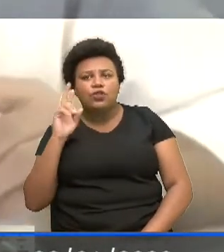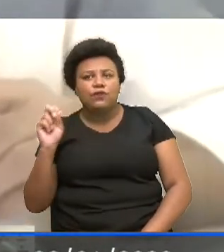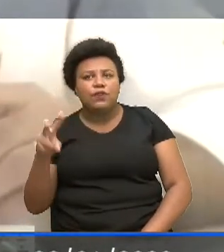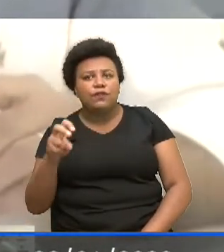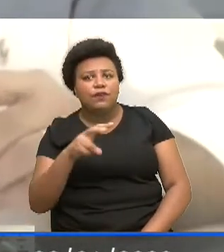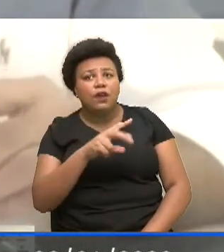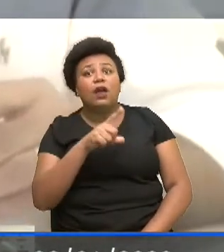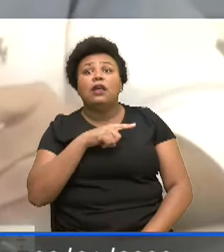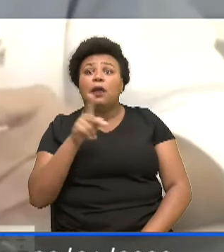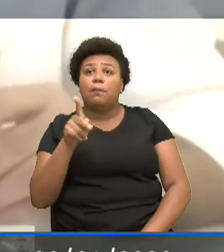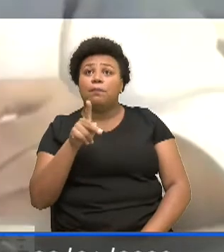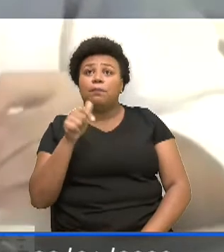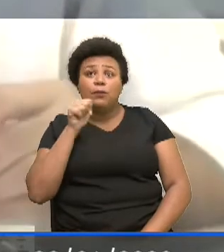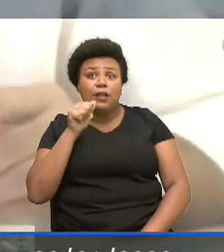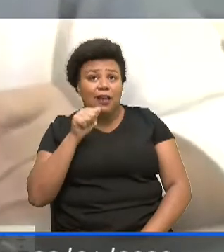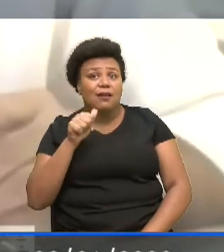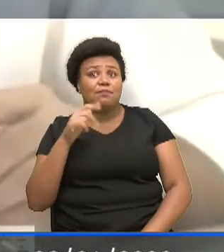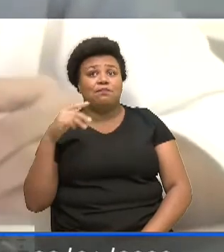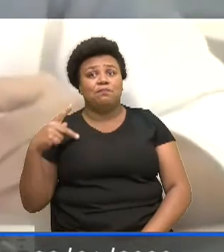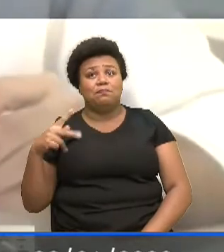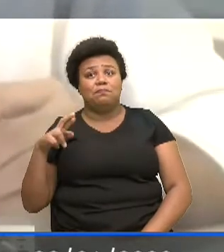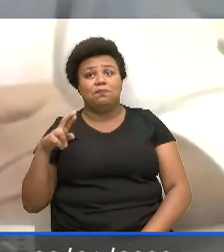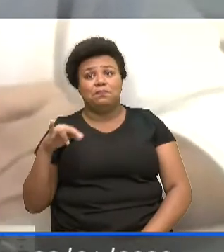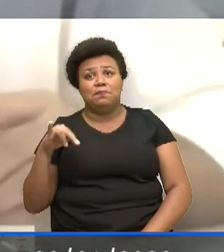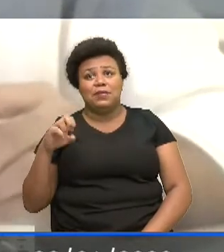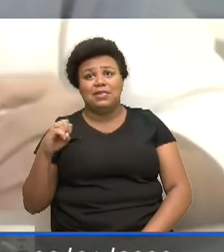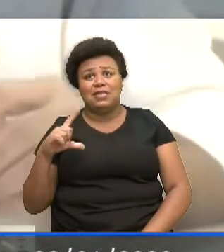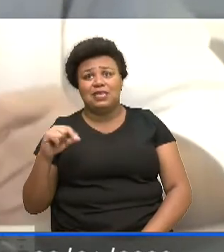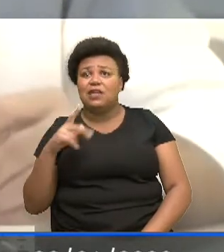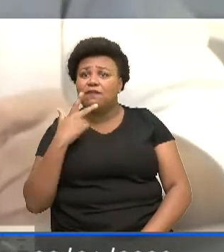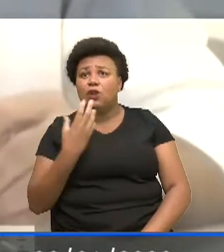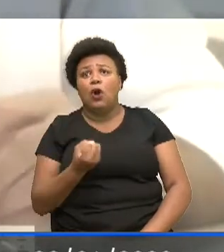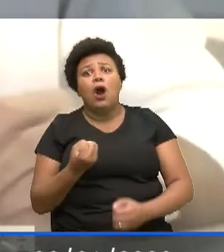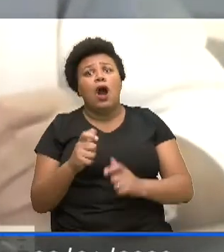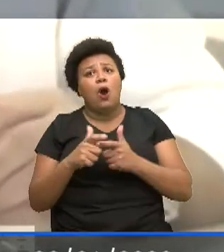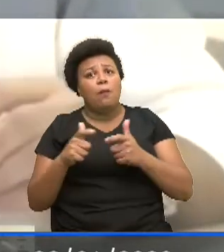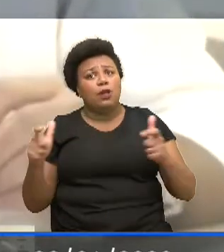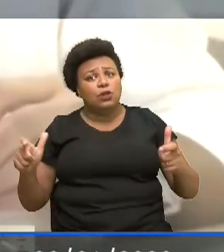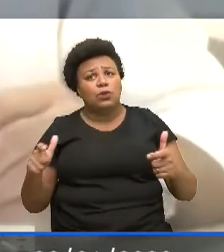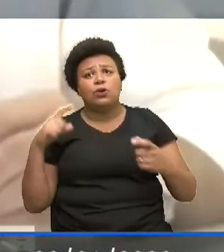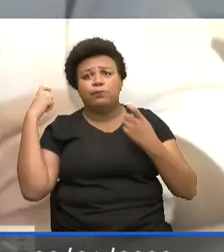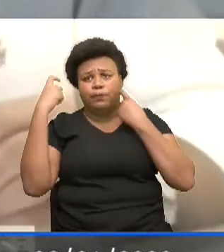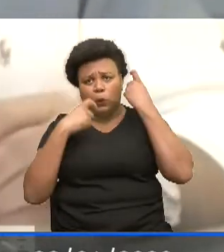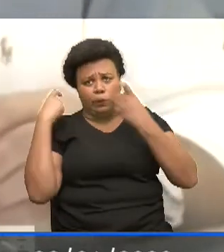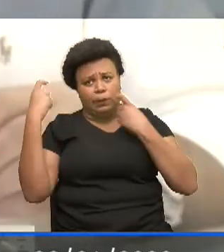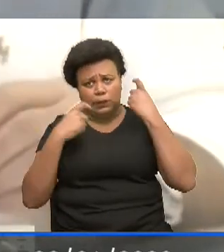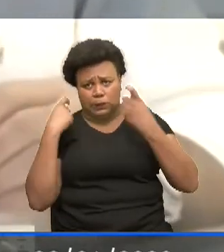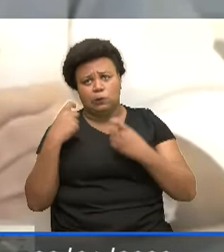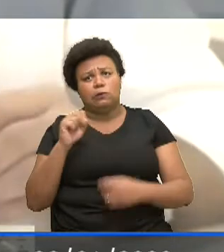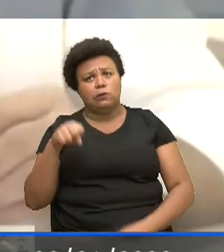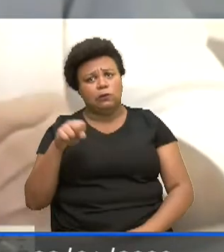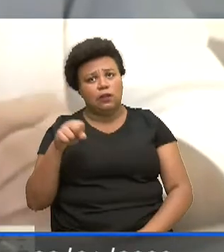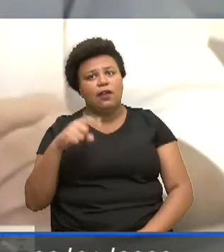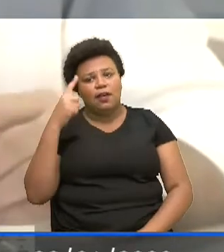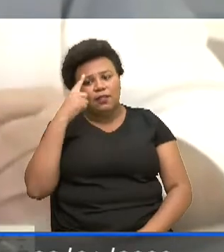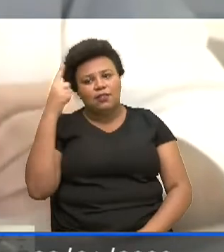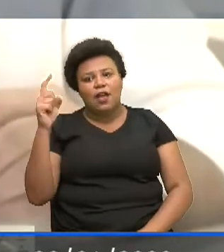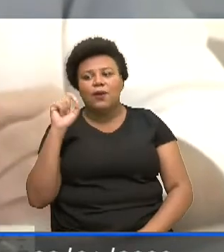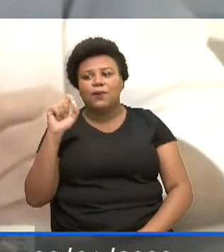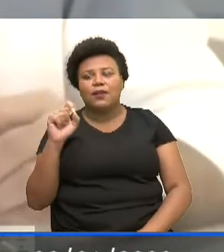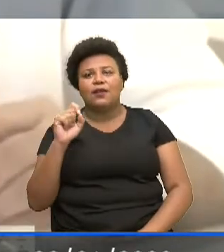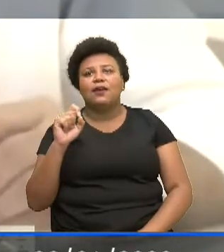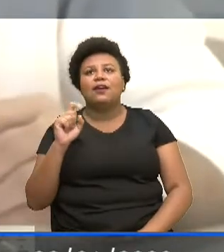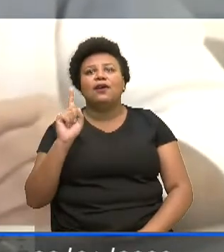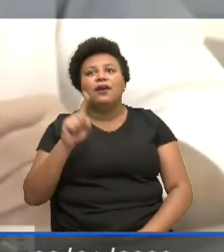a doutora Priscila falou bem ali, de um quantitativo muito grande de casos, nos preocupa muito nesse sentido, Então, a ideia é